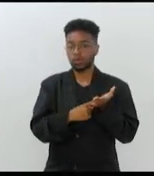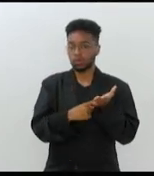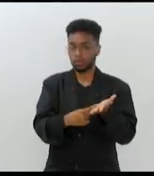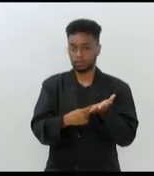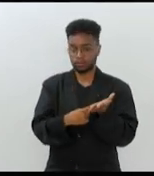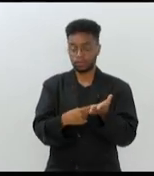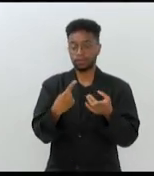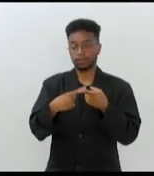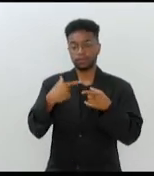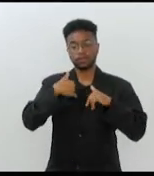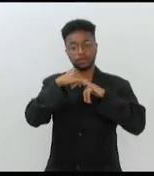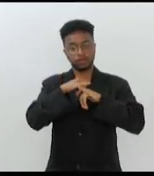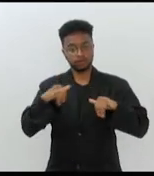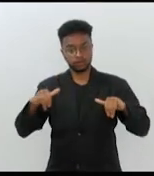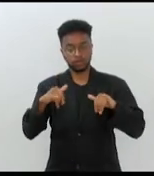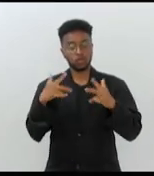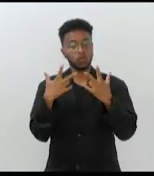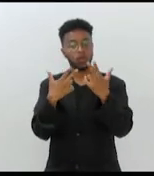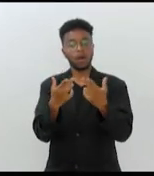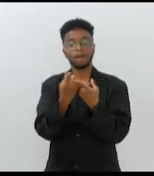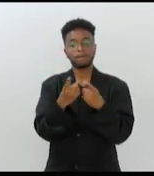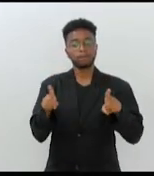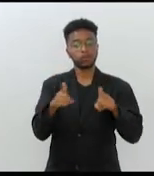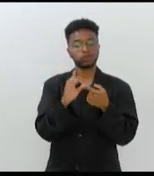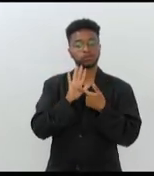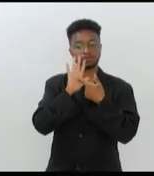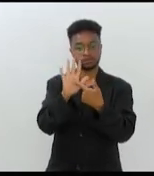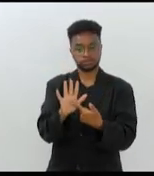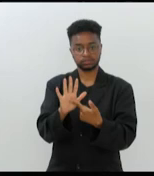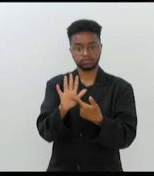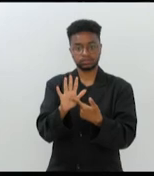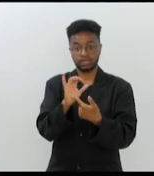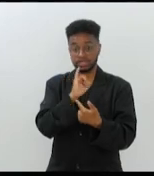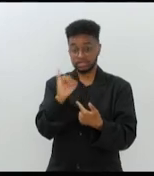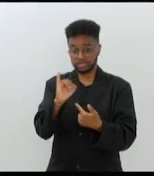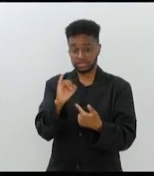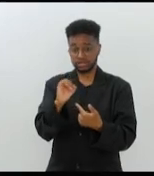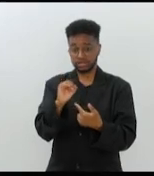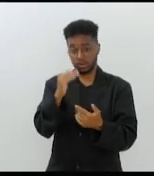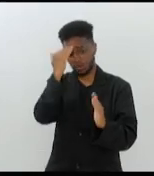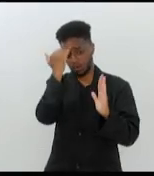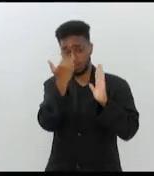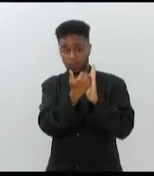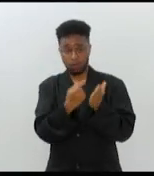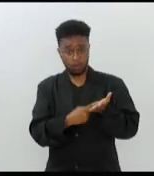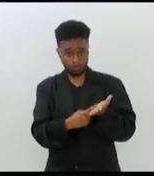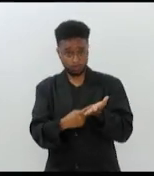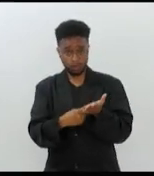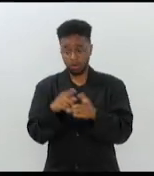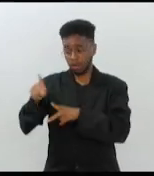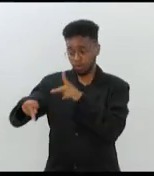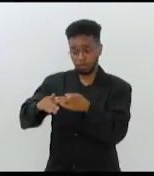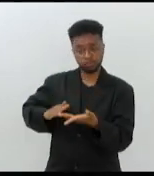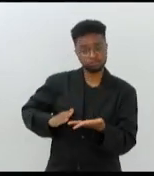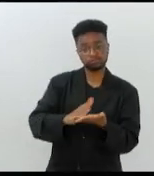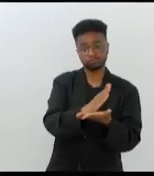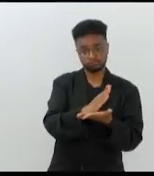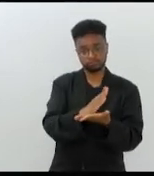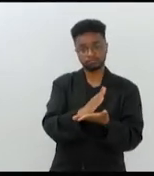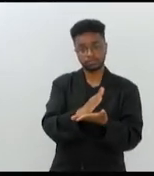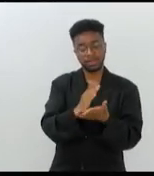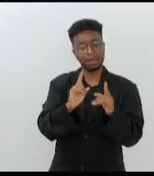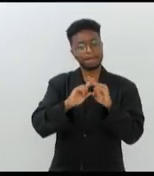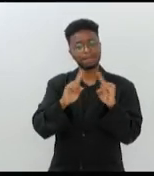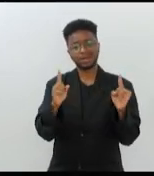disse aqui que a música diz: quem honra o compromisso tem do povo aprovação. Mas eu não